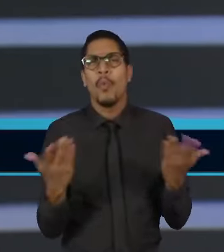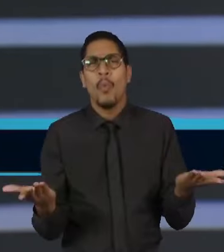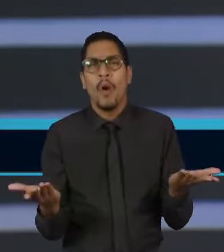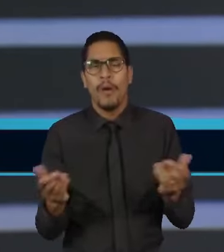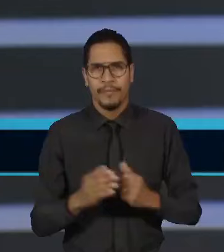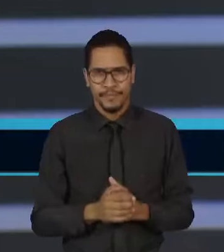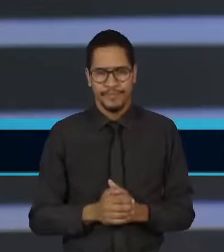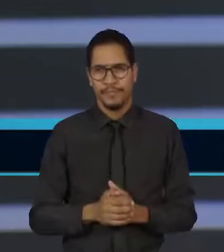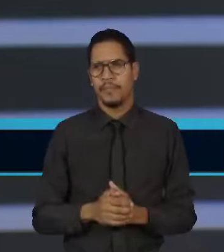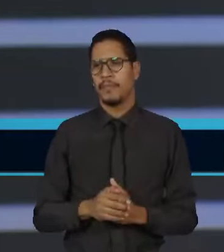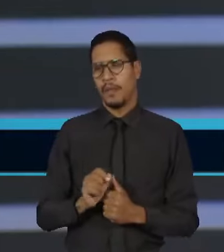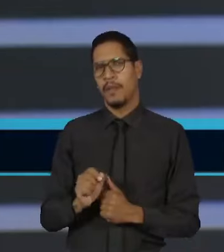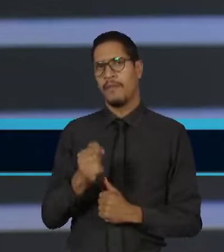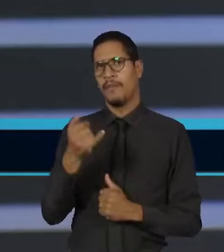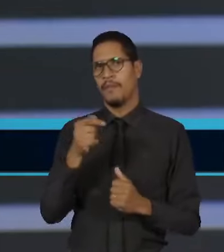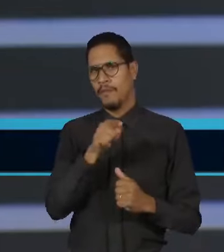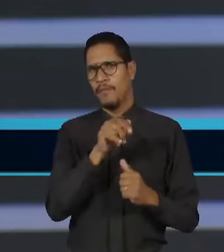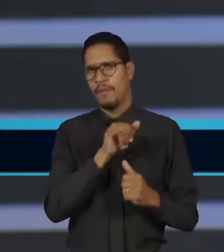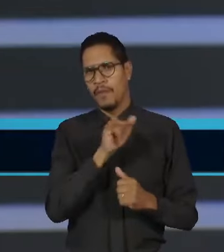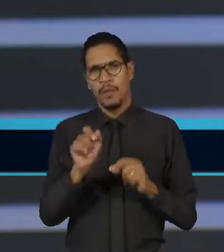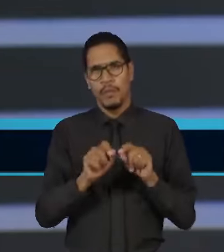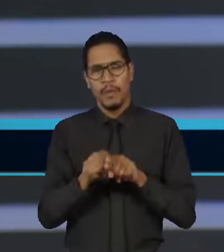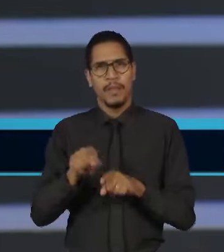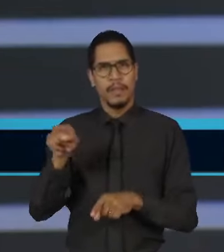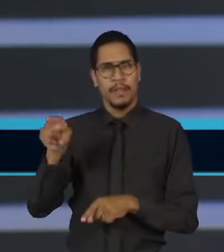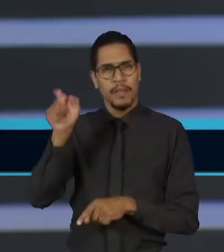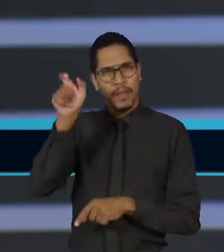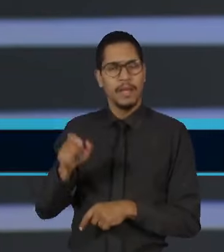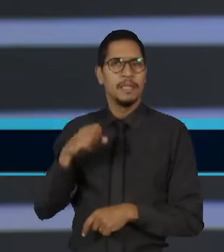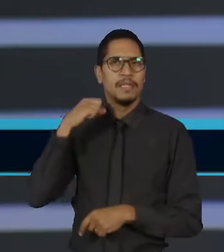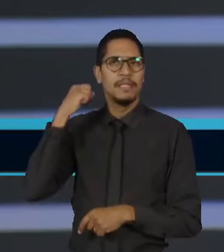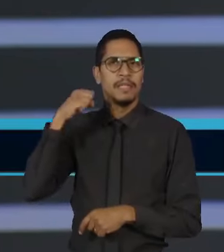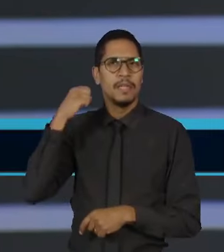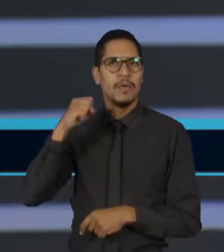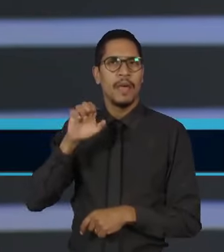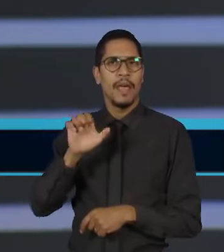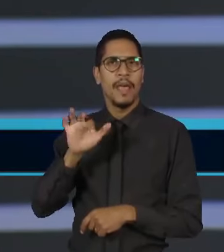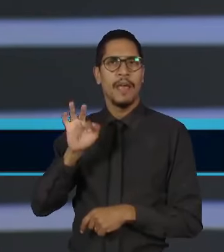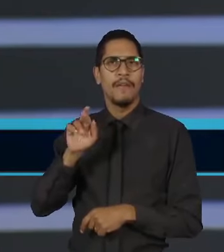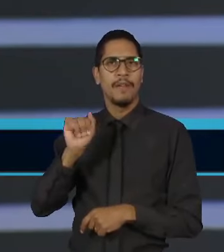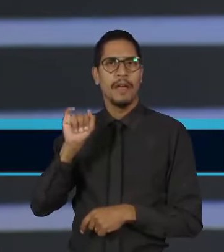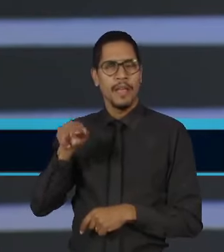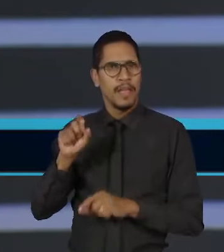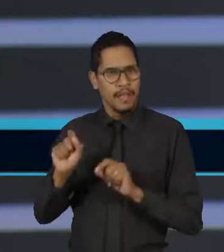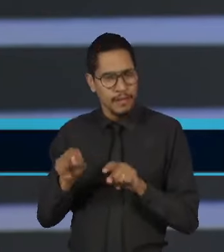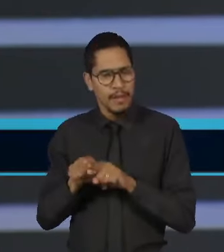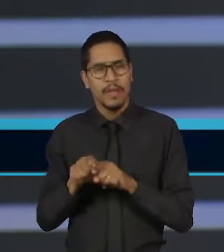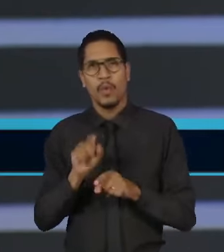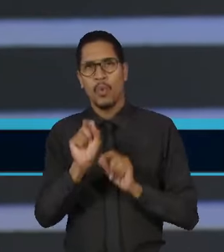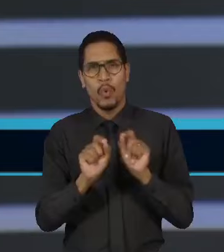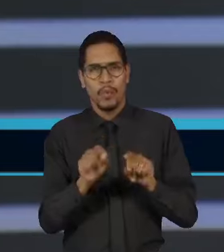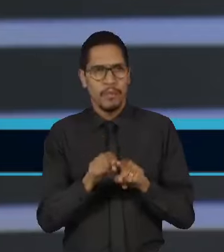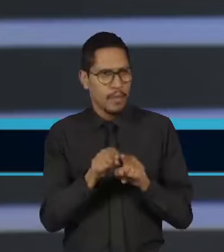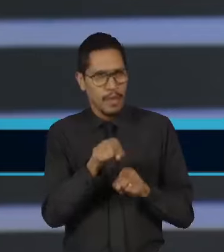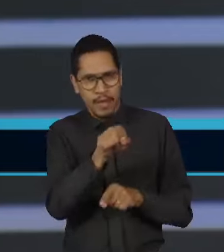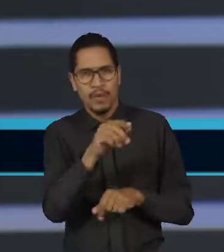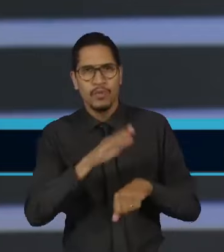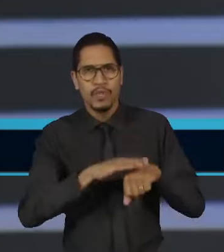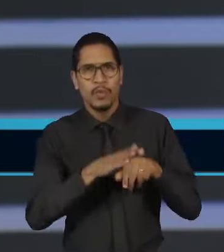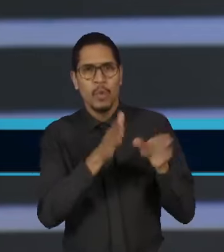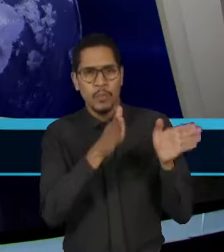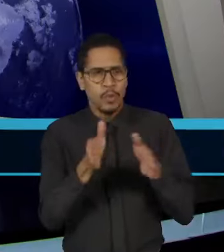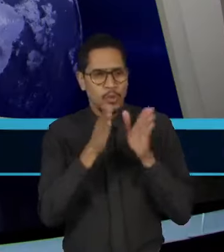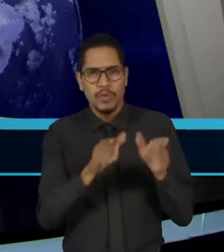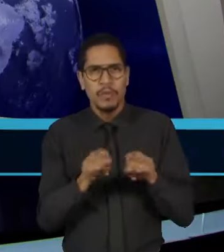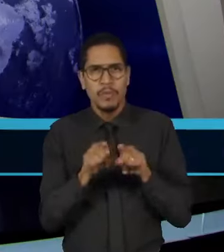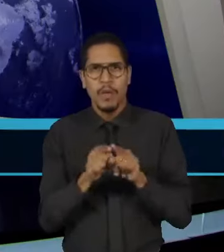não vai prejudicar o senador Efraim a o setor produtivo com aumento da arrecadação então ela vai vir da onde quem